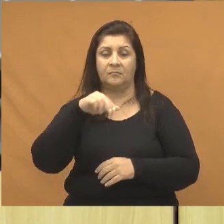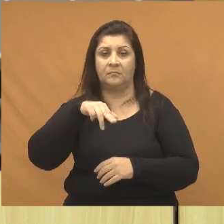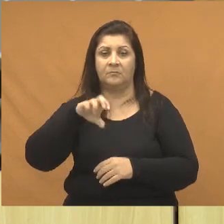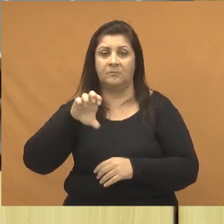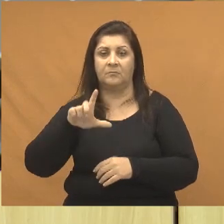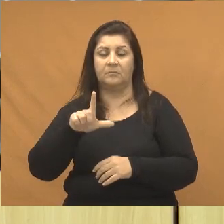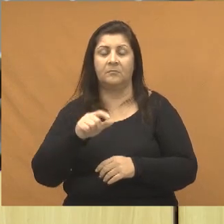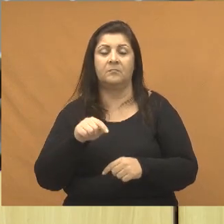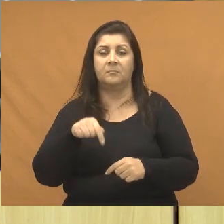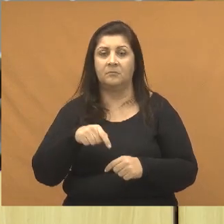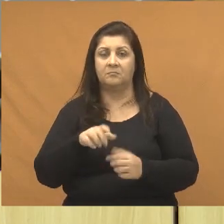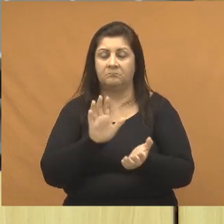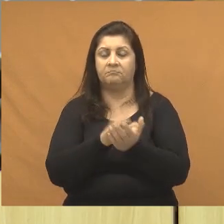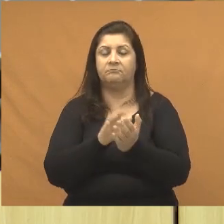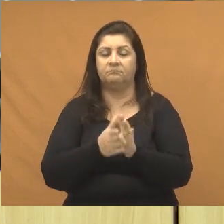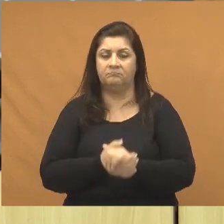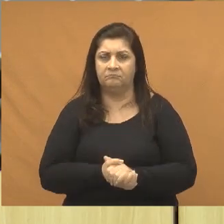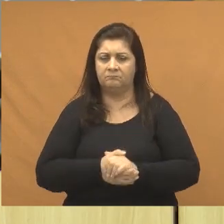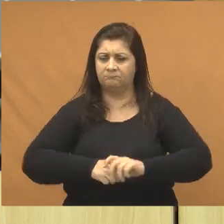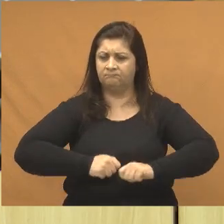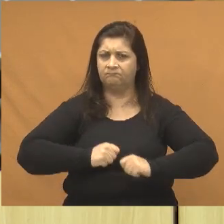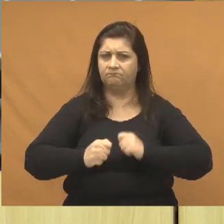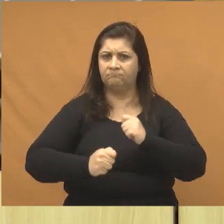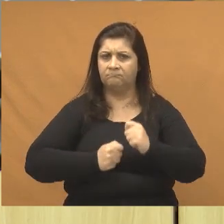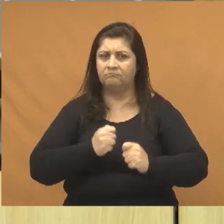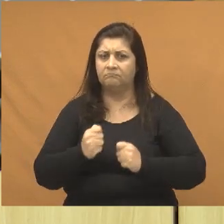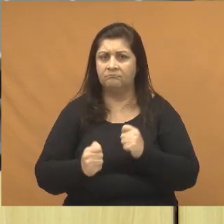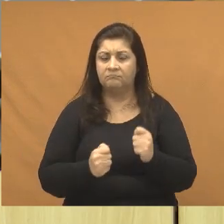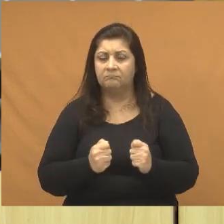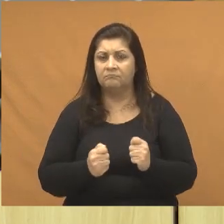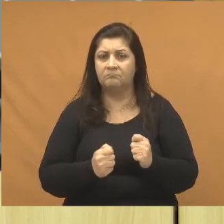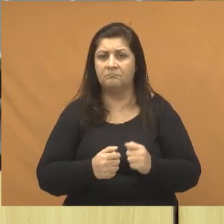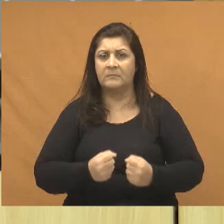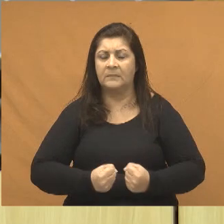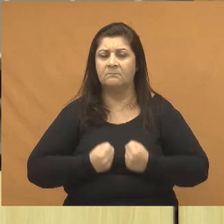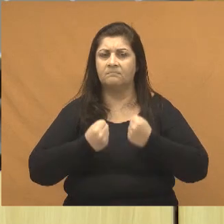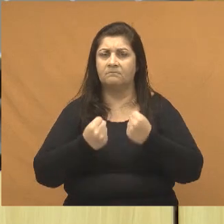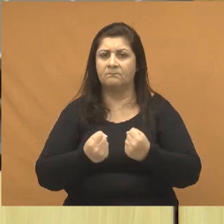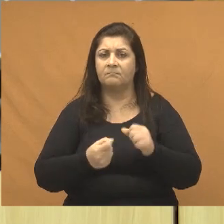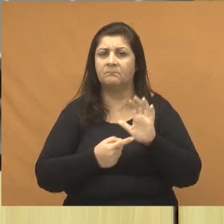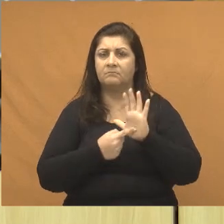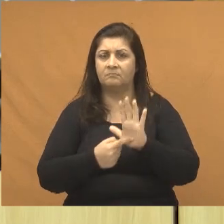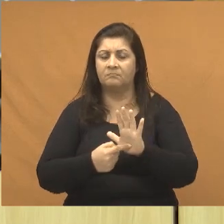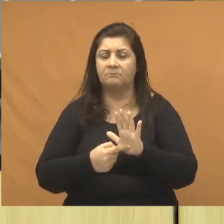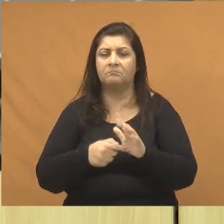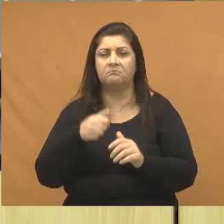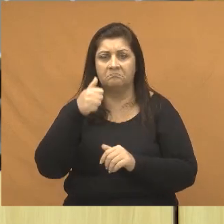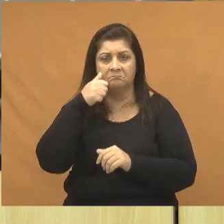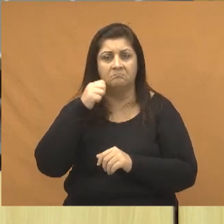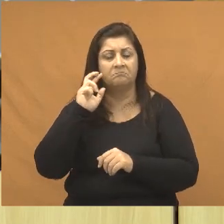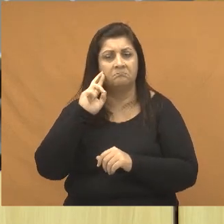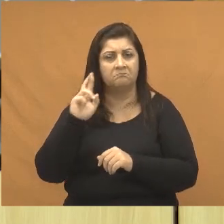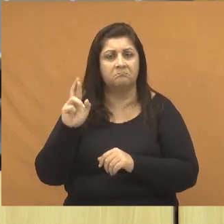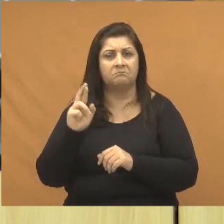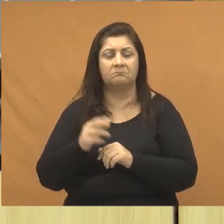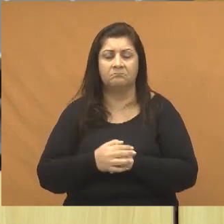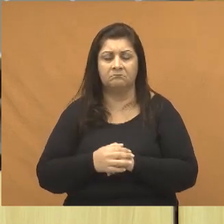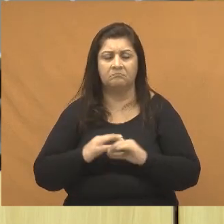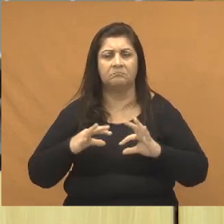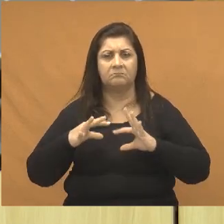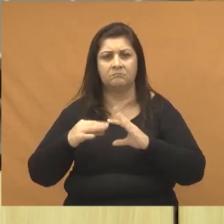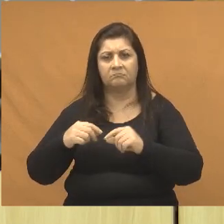Que o dinamismo e o profissionalismo demonstrados pela senhora Nicolucci em toda a sua